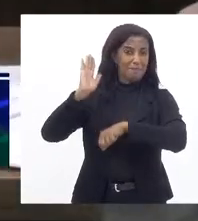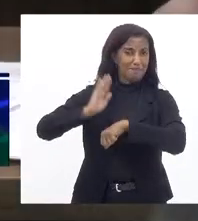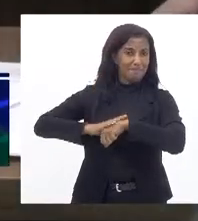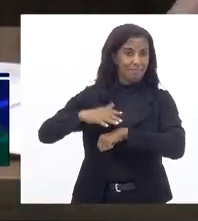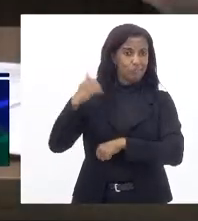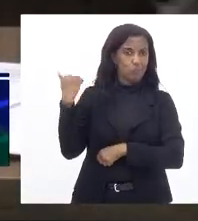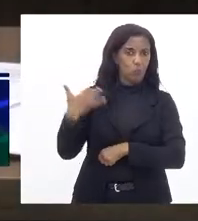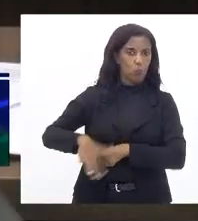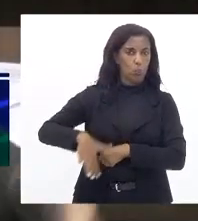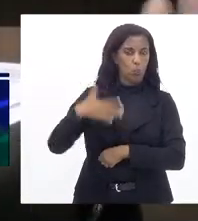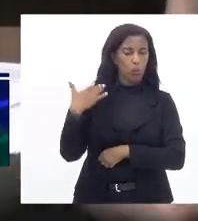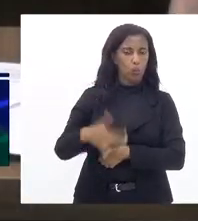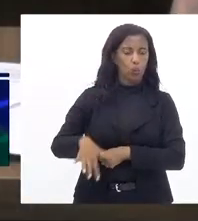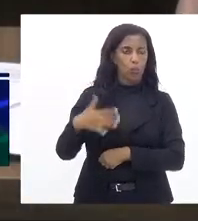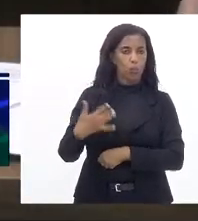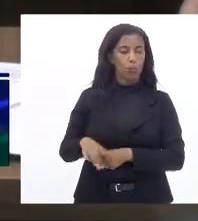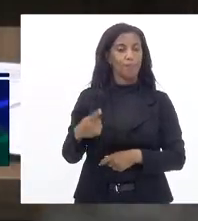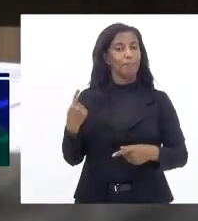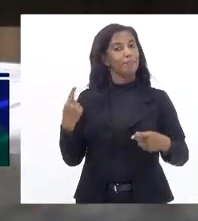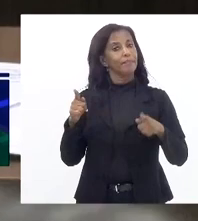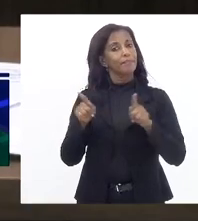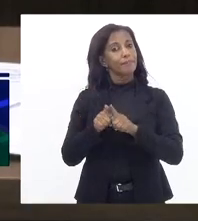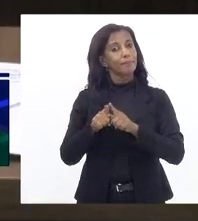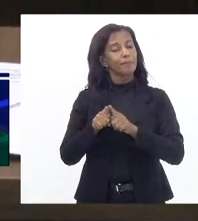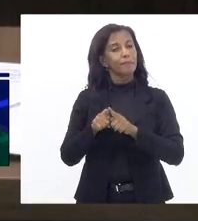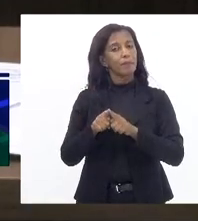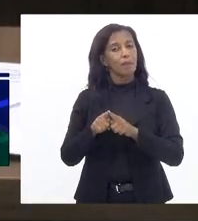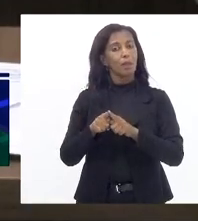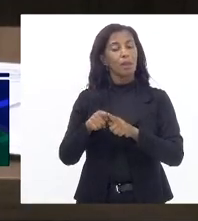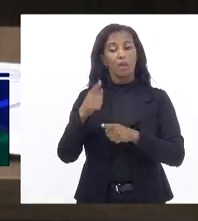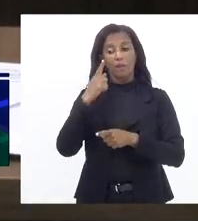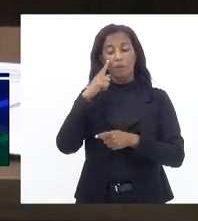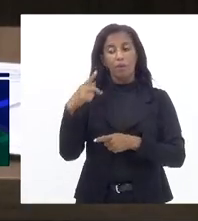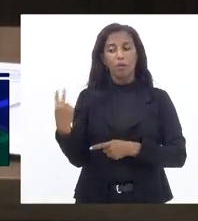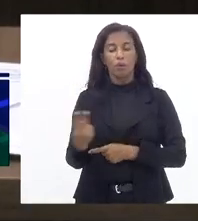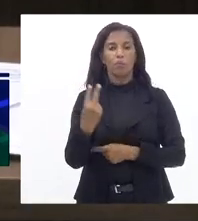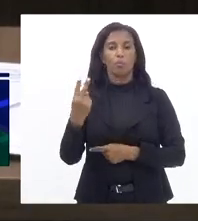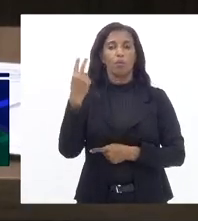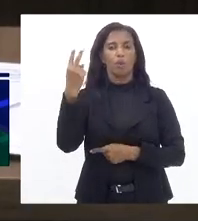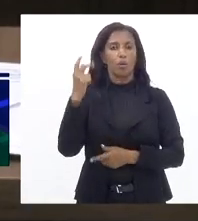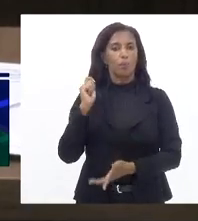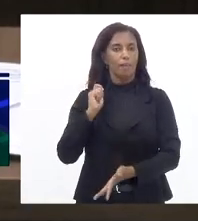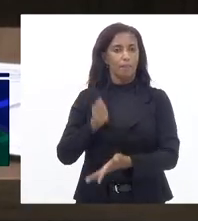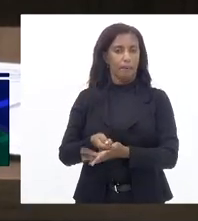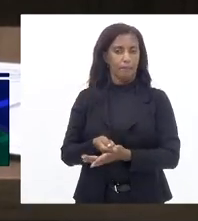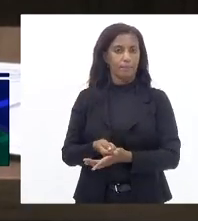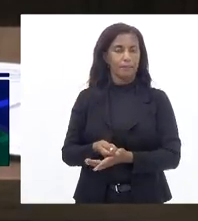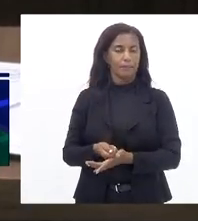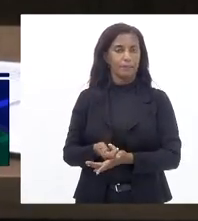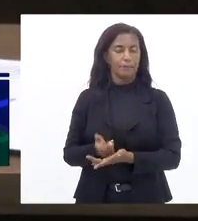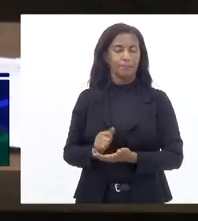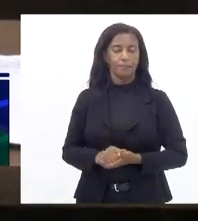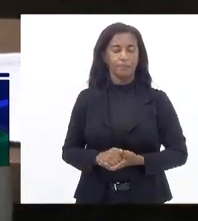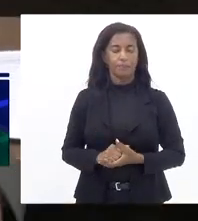caros. E isso, inclusive, reflete no preço da própria passagem.